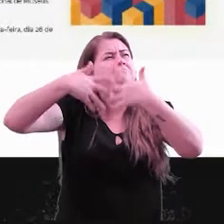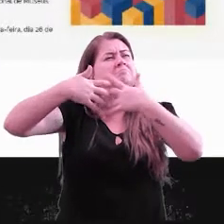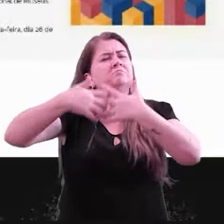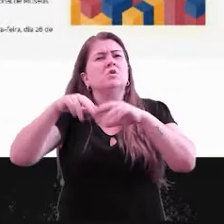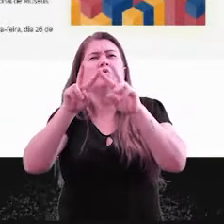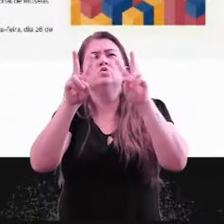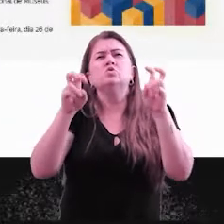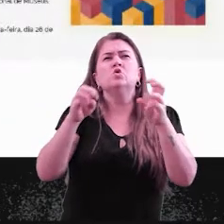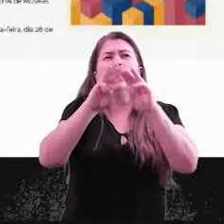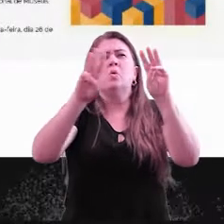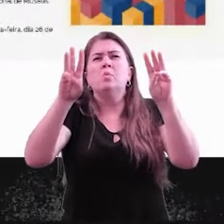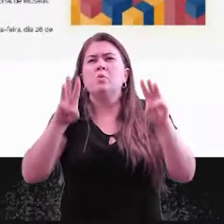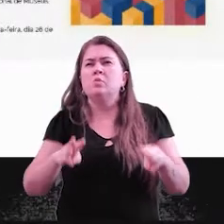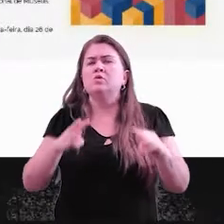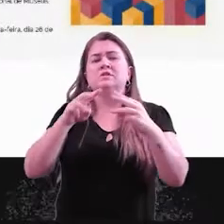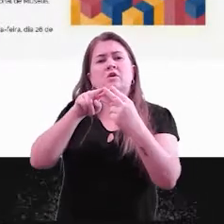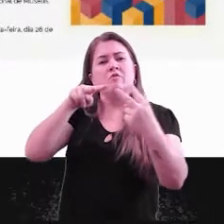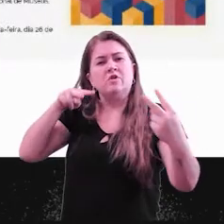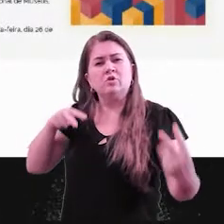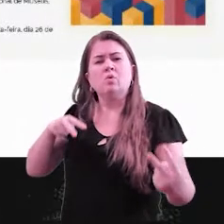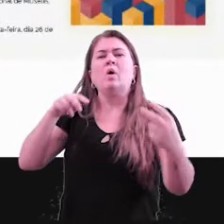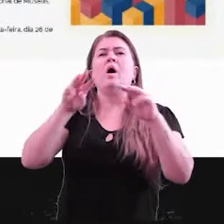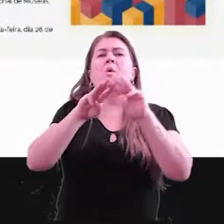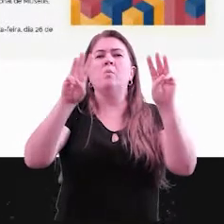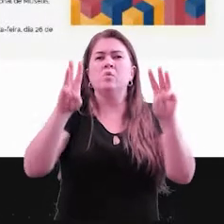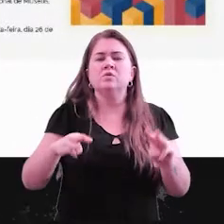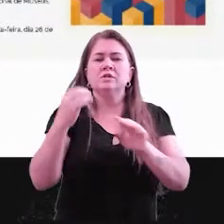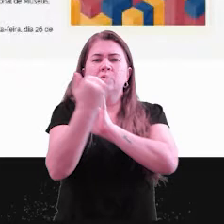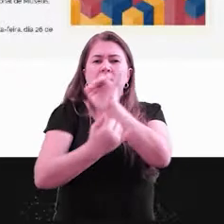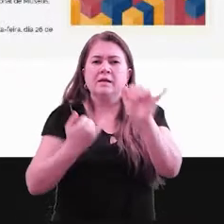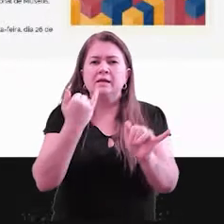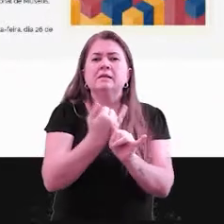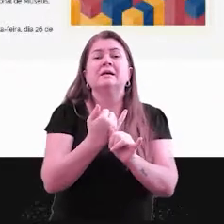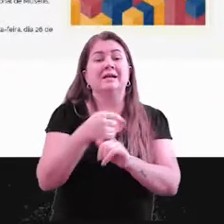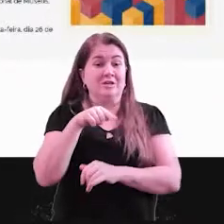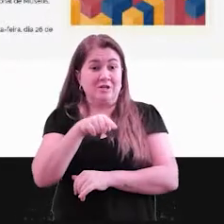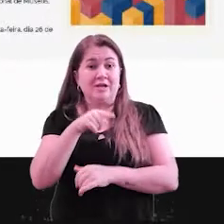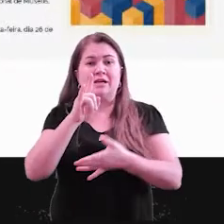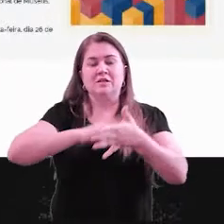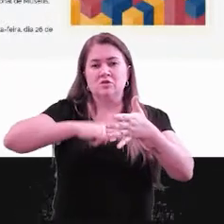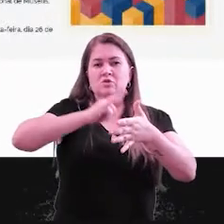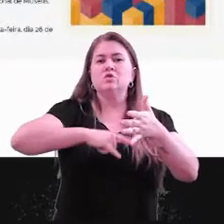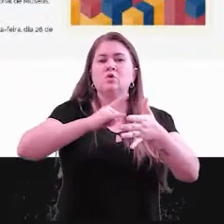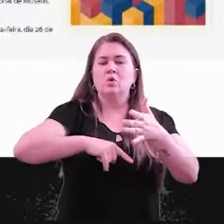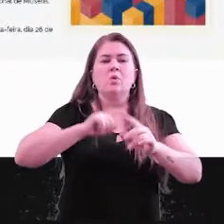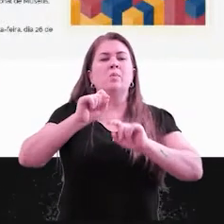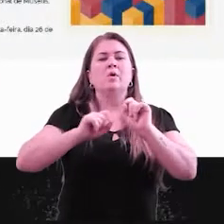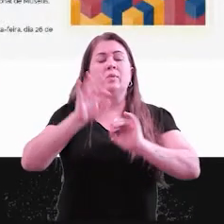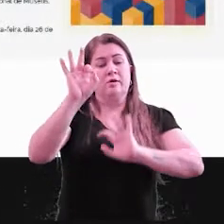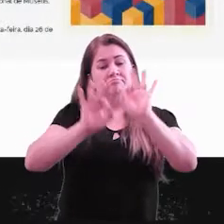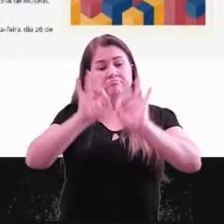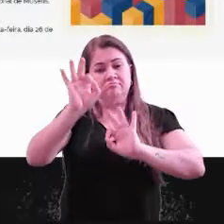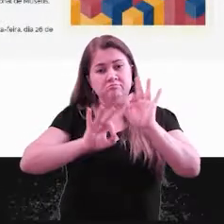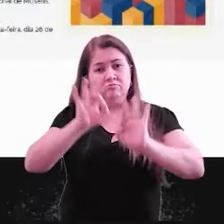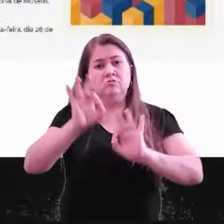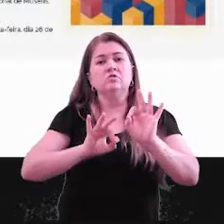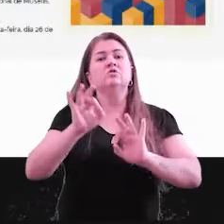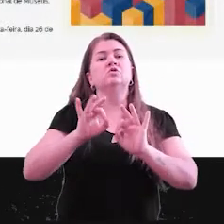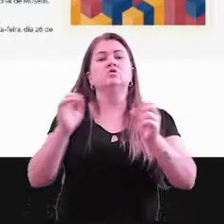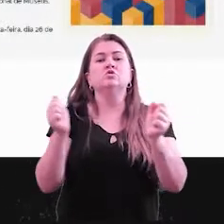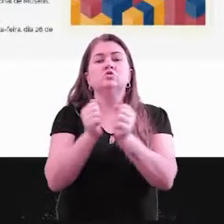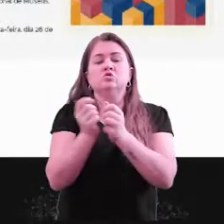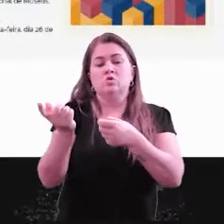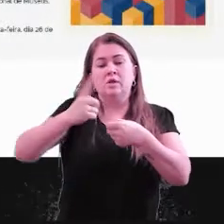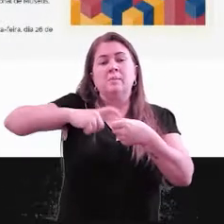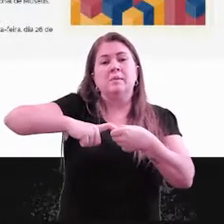museus virtuais. Esse documento, ele foi elaborado em parceria com a Universidade Federal de Goiás, o